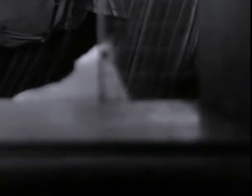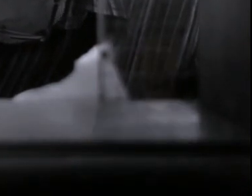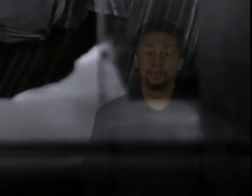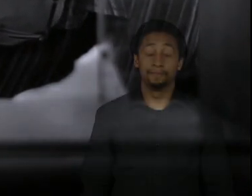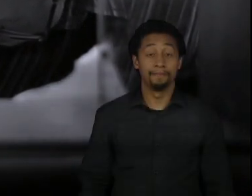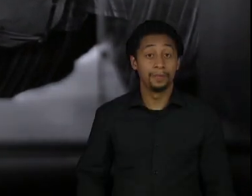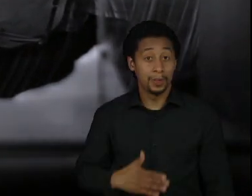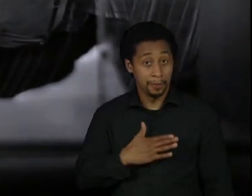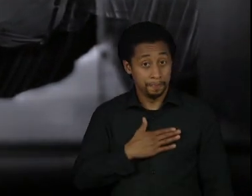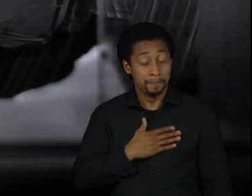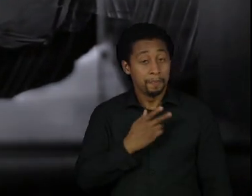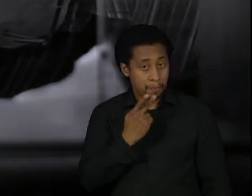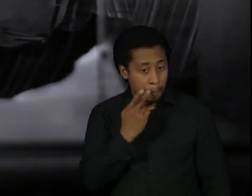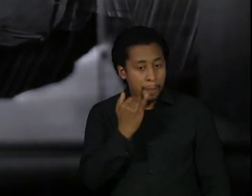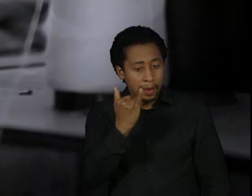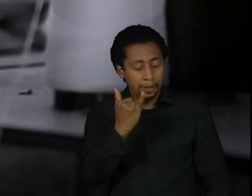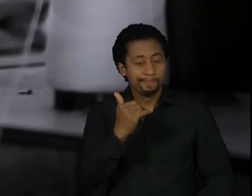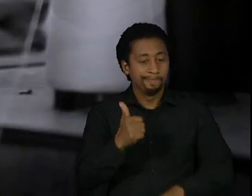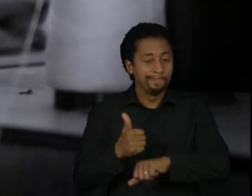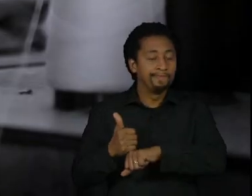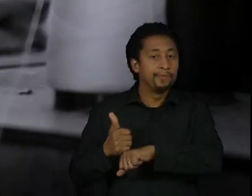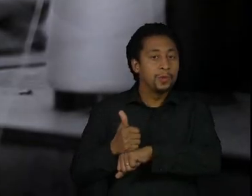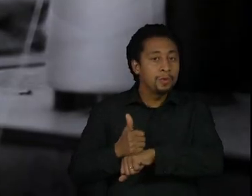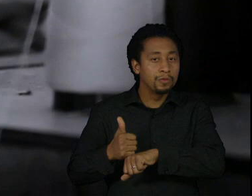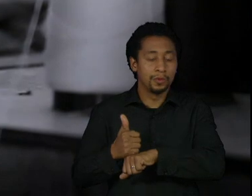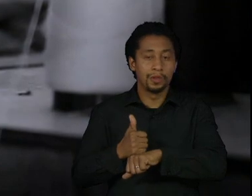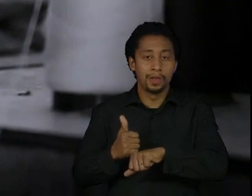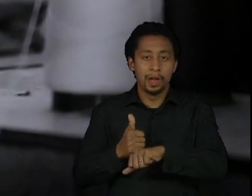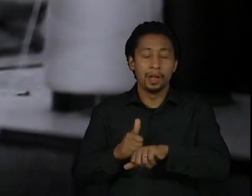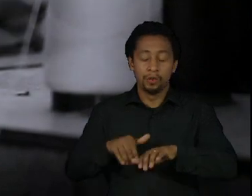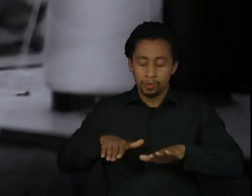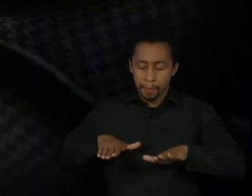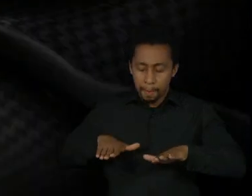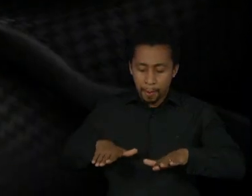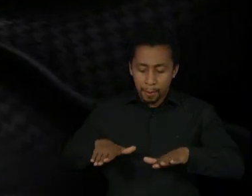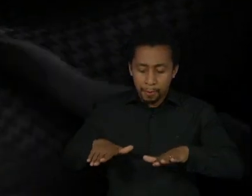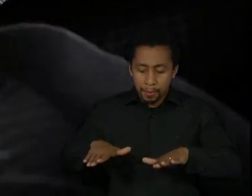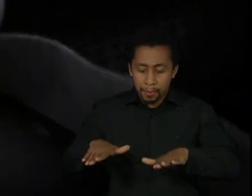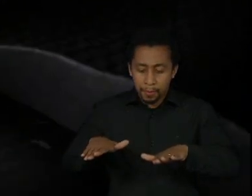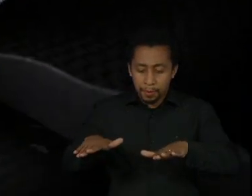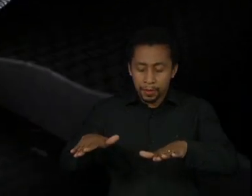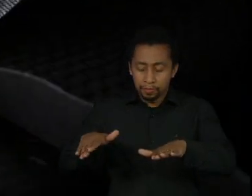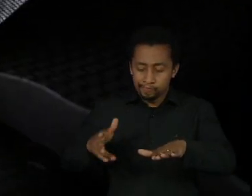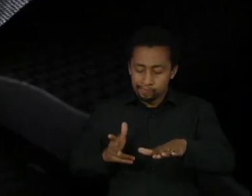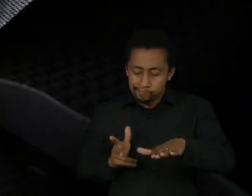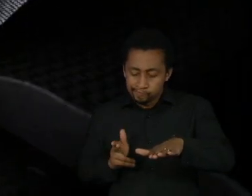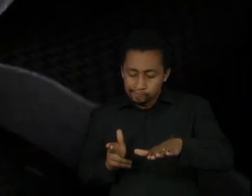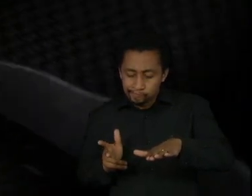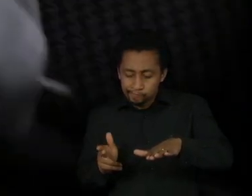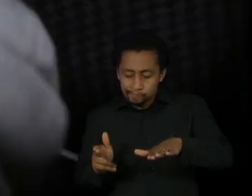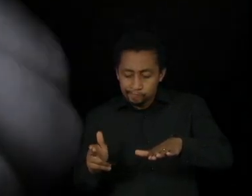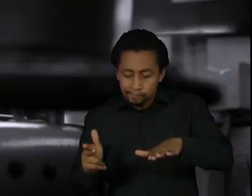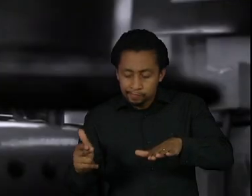Meu pai era alfaiate. Cortava, costurava, criava.